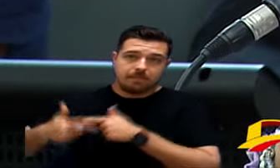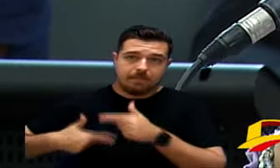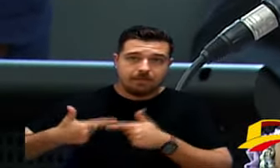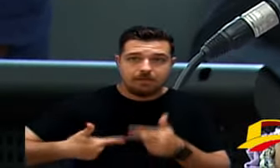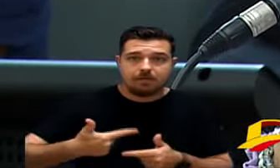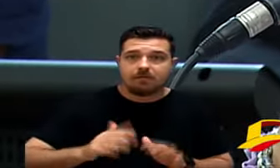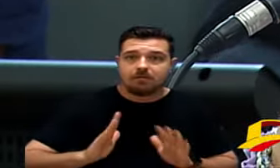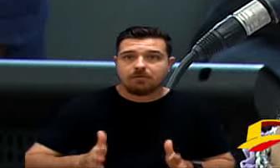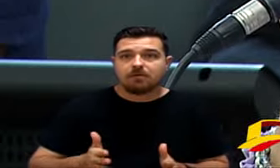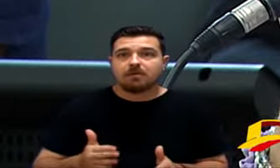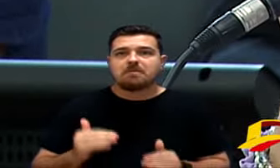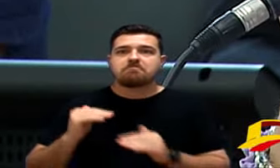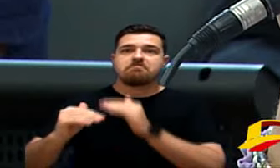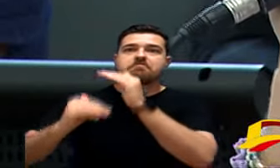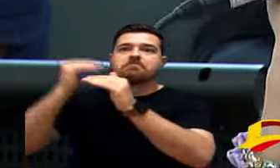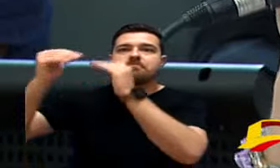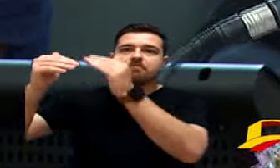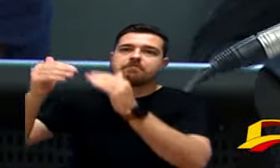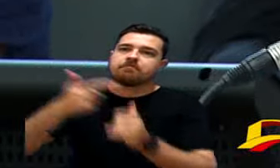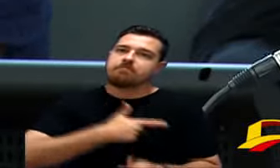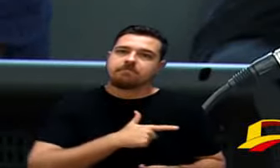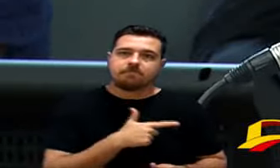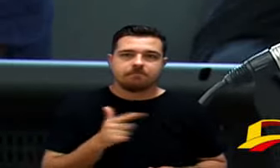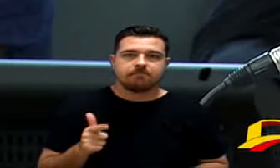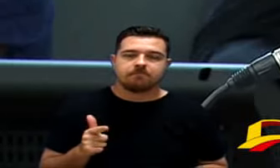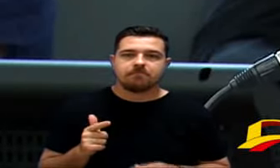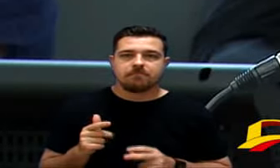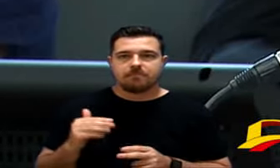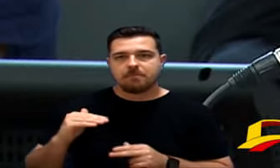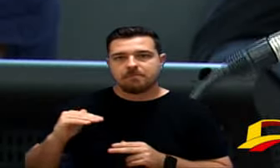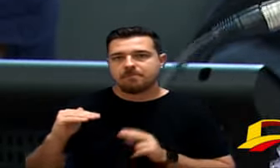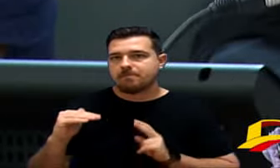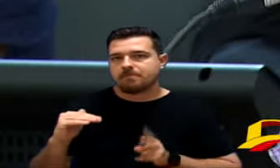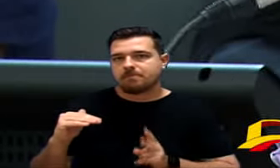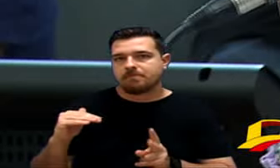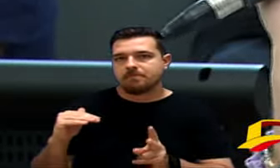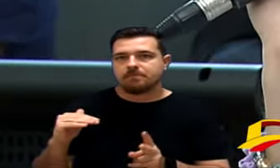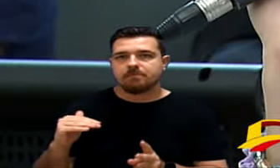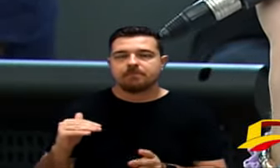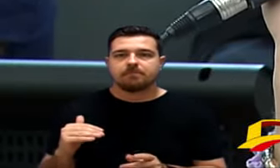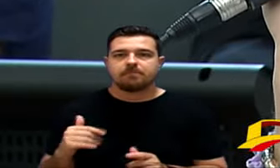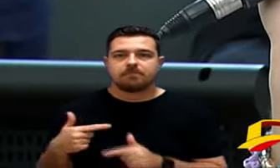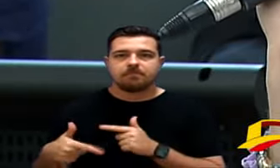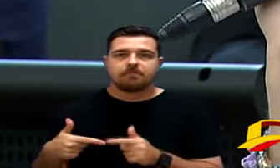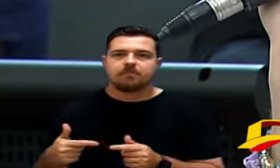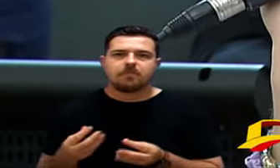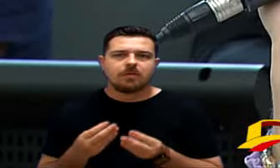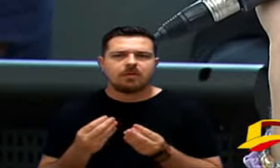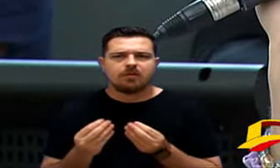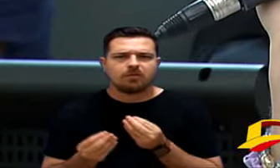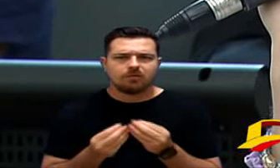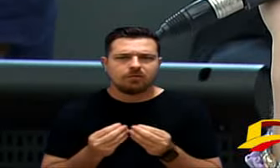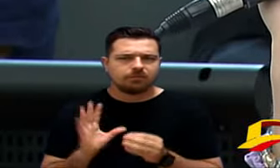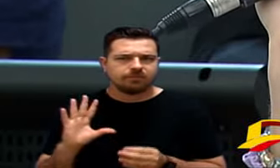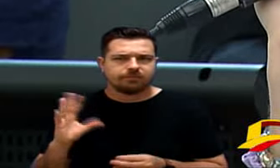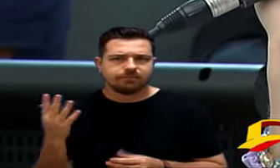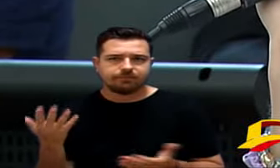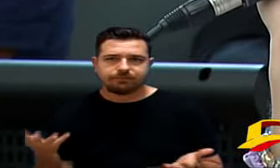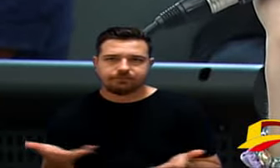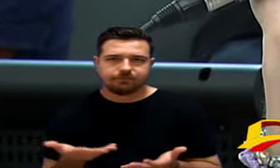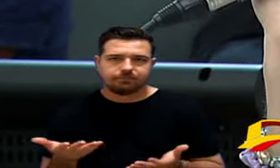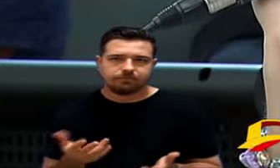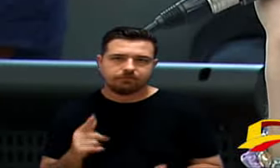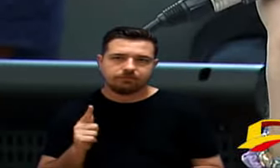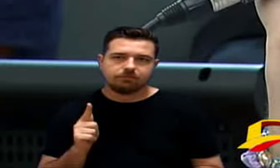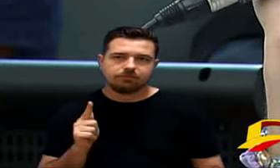evolução funcional né não tiveram aí a sua evolução como que se dá isso hoje dentro Da